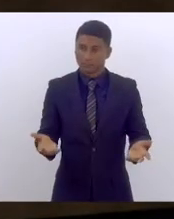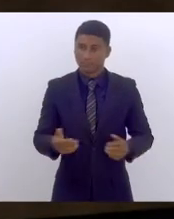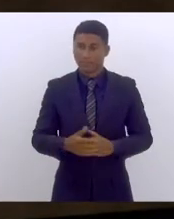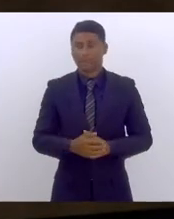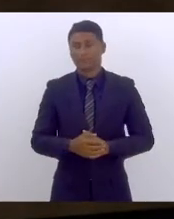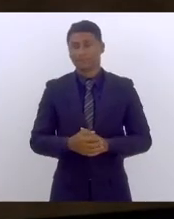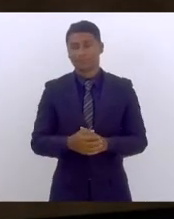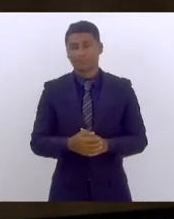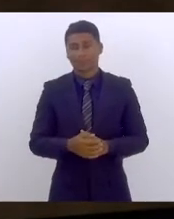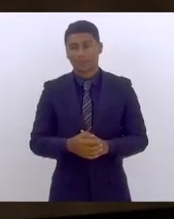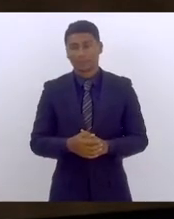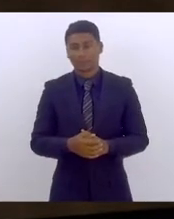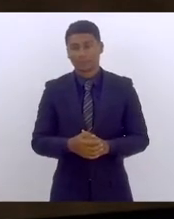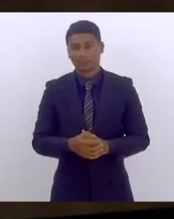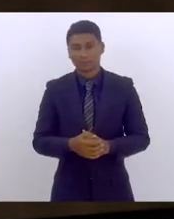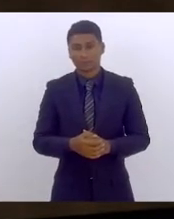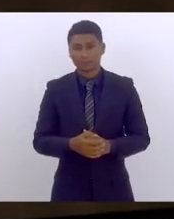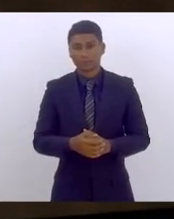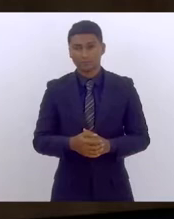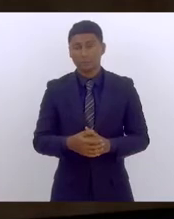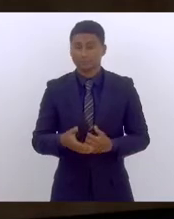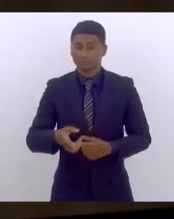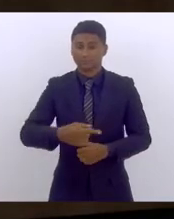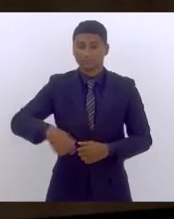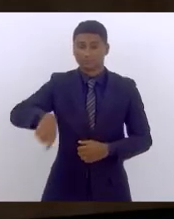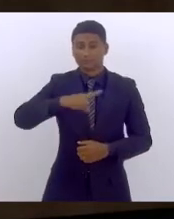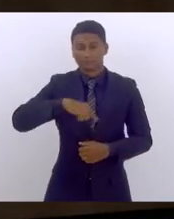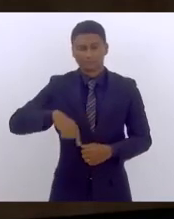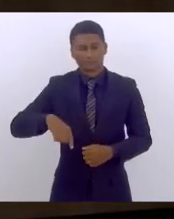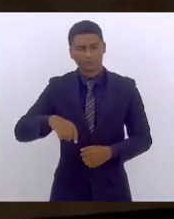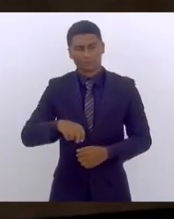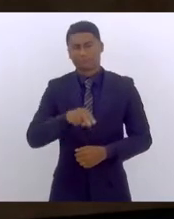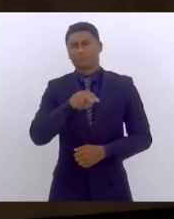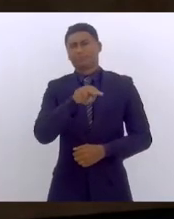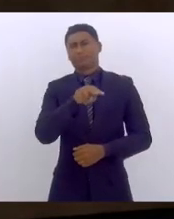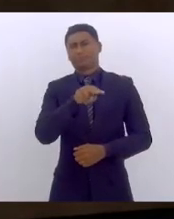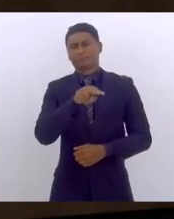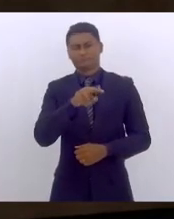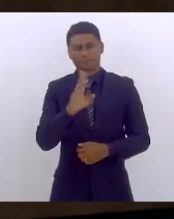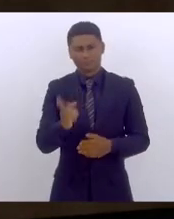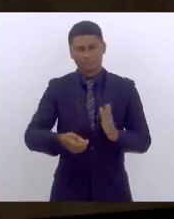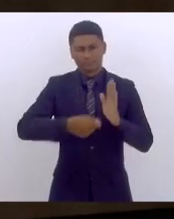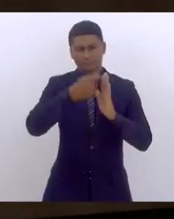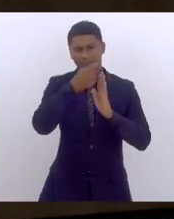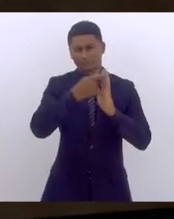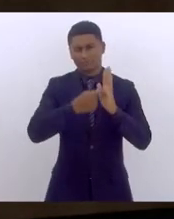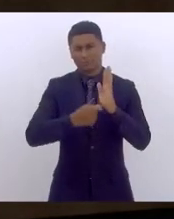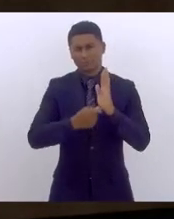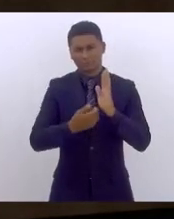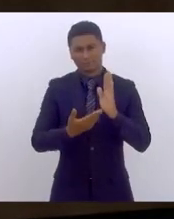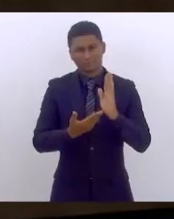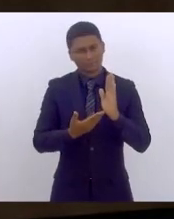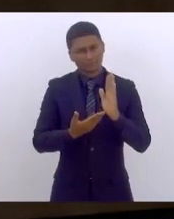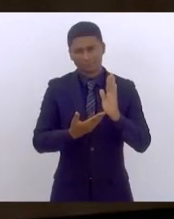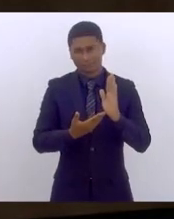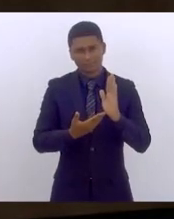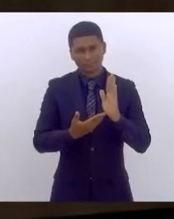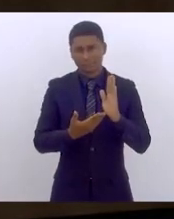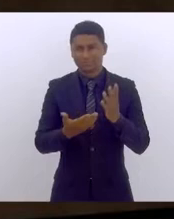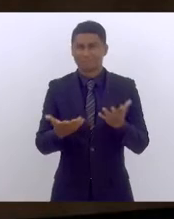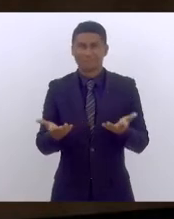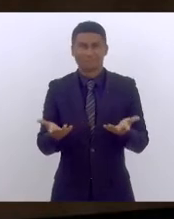só, a gente verifica que é uma redação praticamente, como diz na nossa